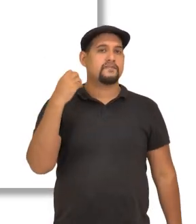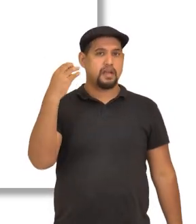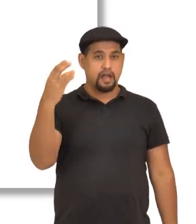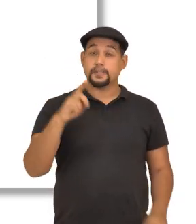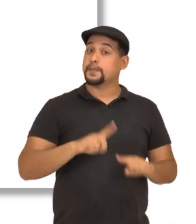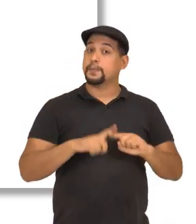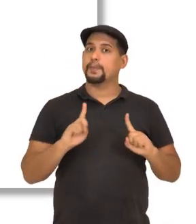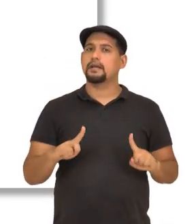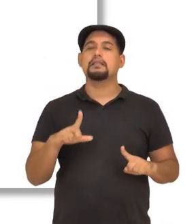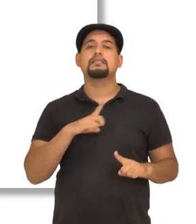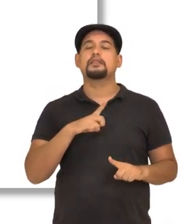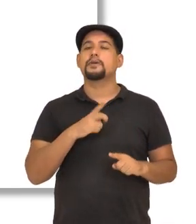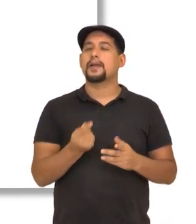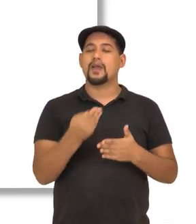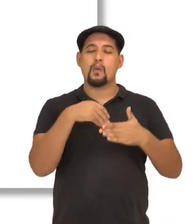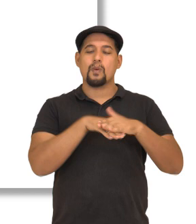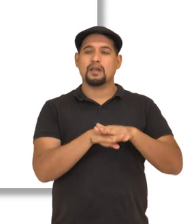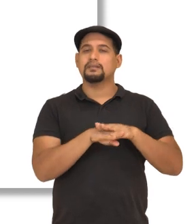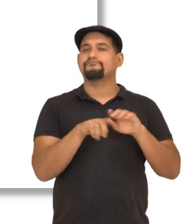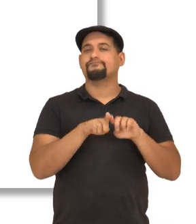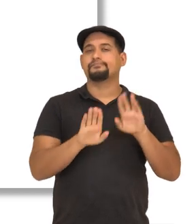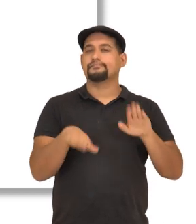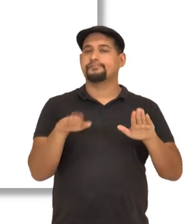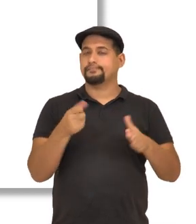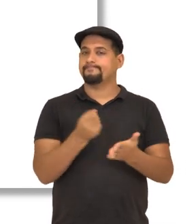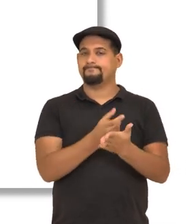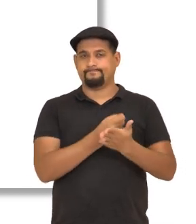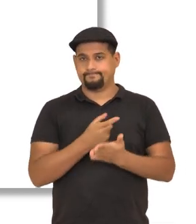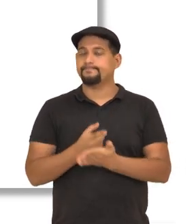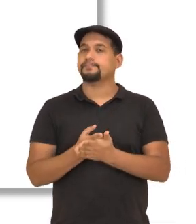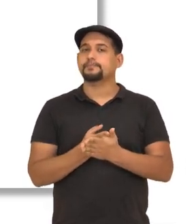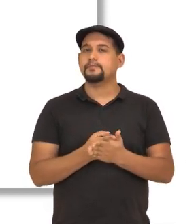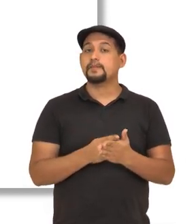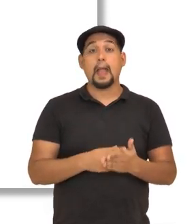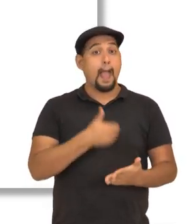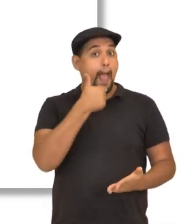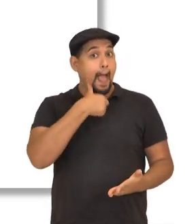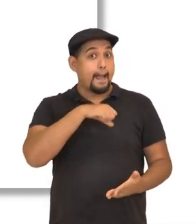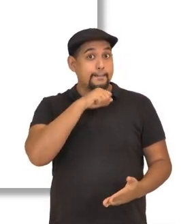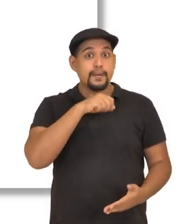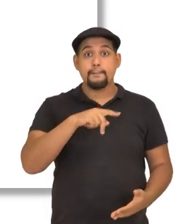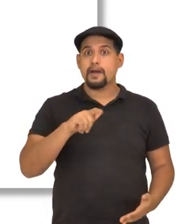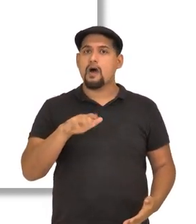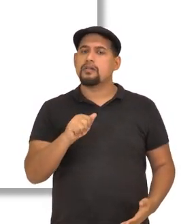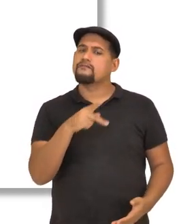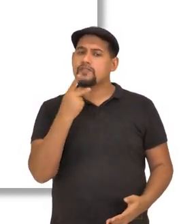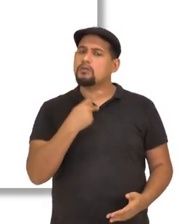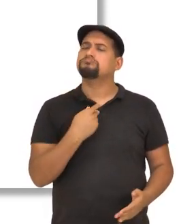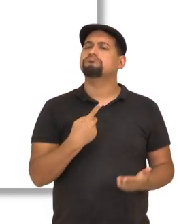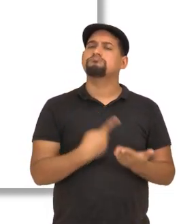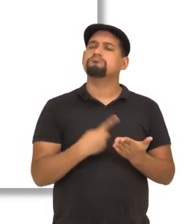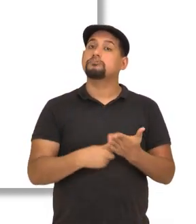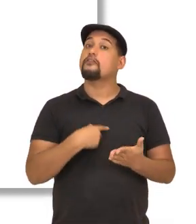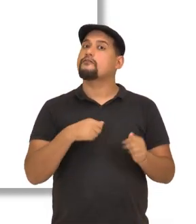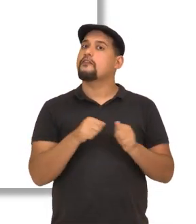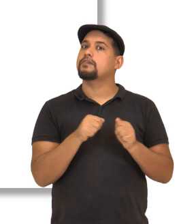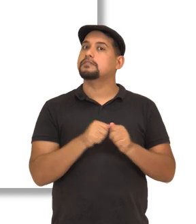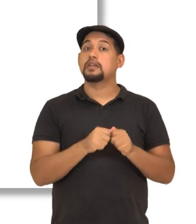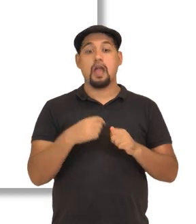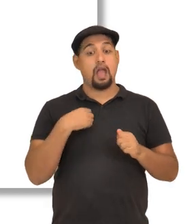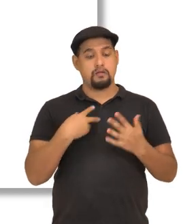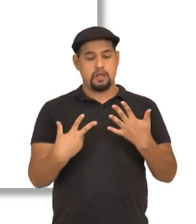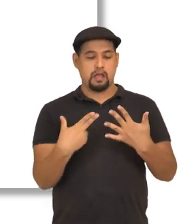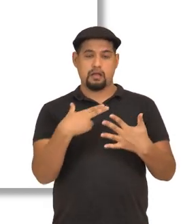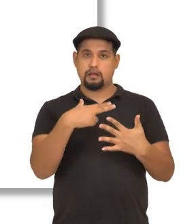Para isso, teriam de economizar em algumas despesas. A mãe de Paula se comprometeu em começar a fazer sua própria unha